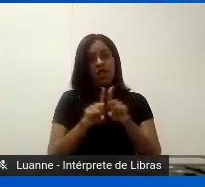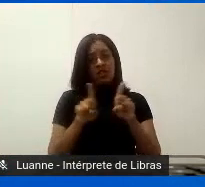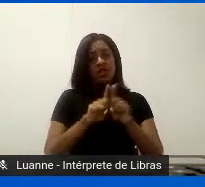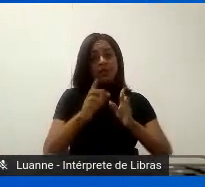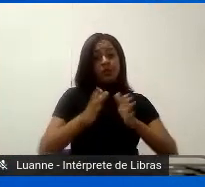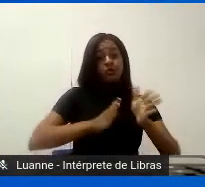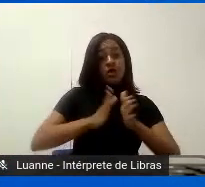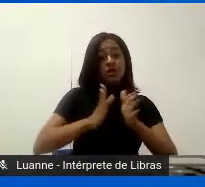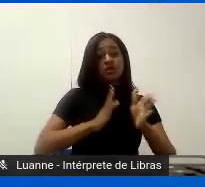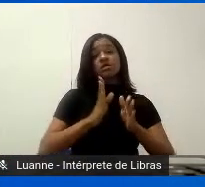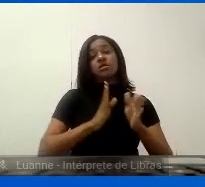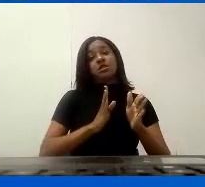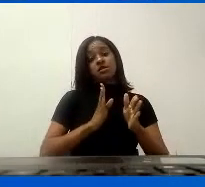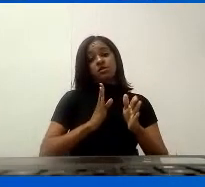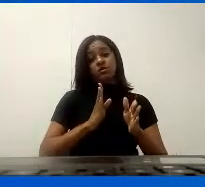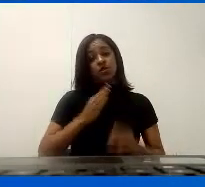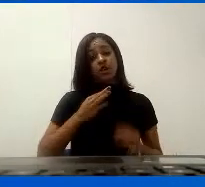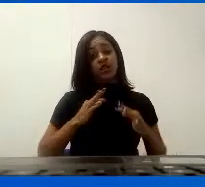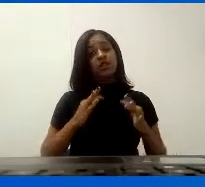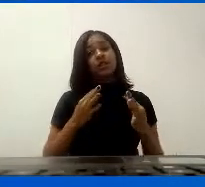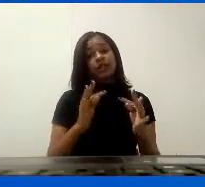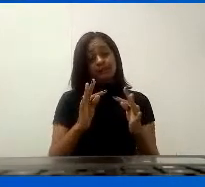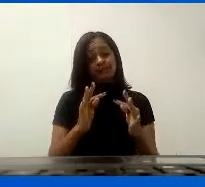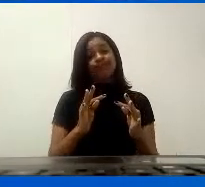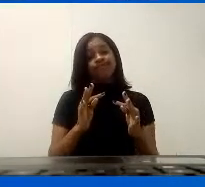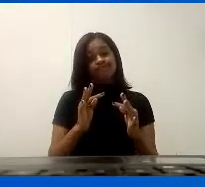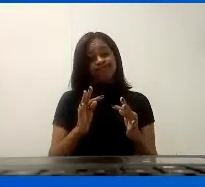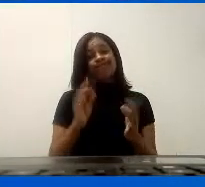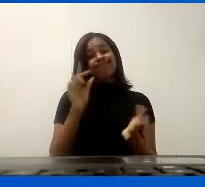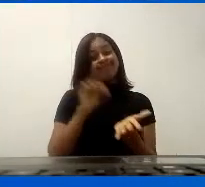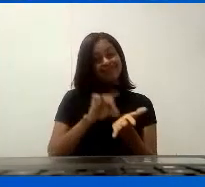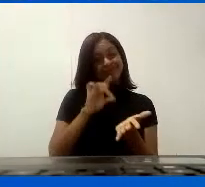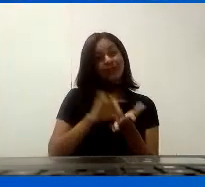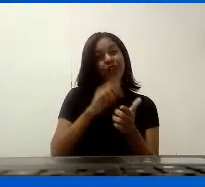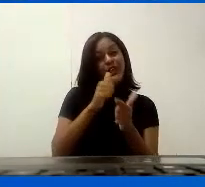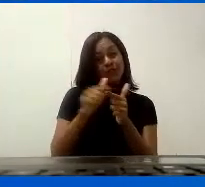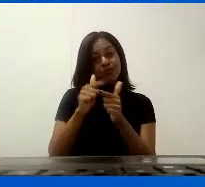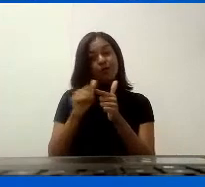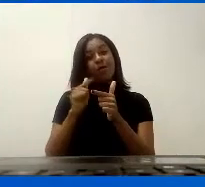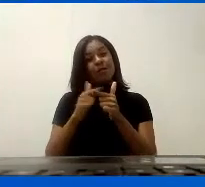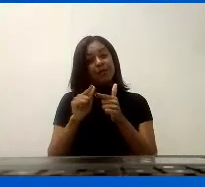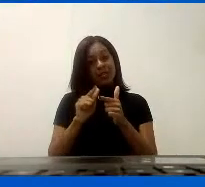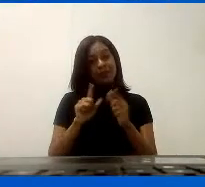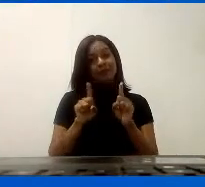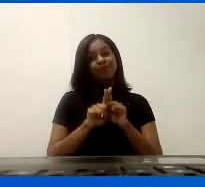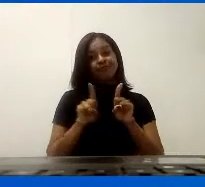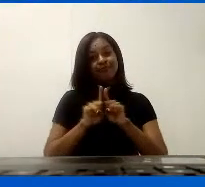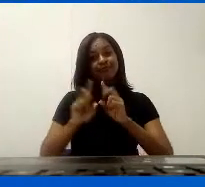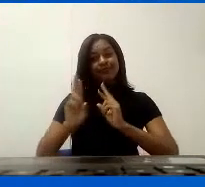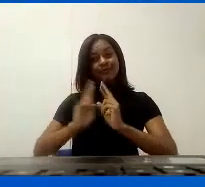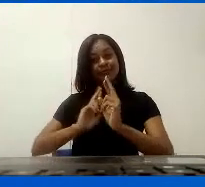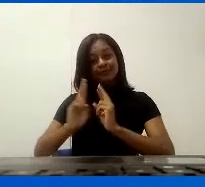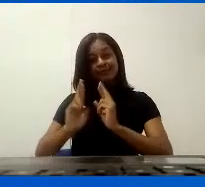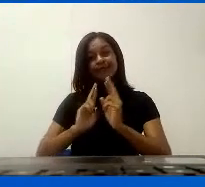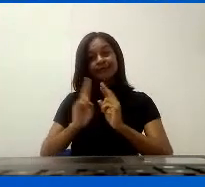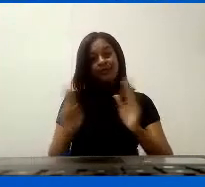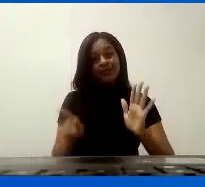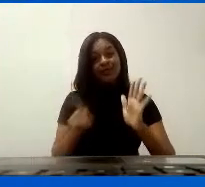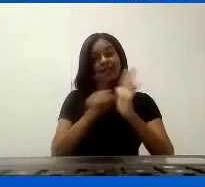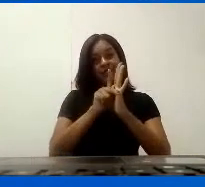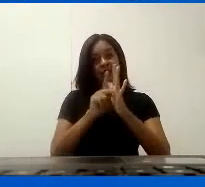né que isso são realmente problemas e outras problemas que são relacionados até a própria apropriação da